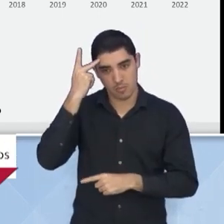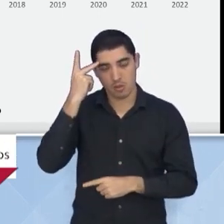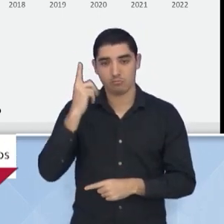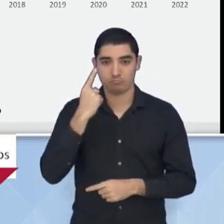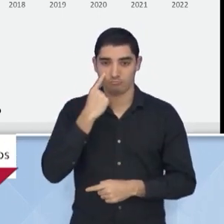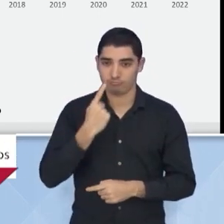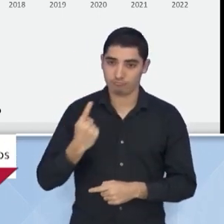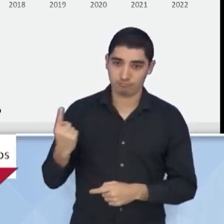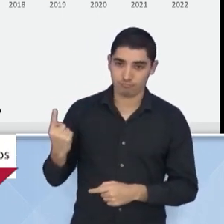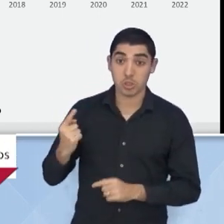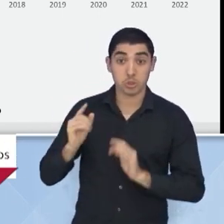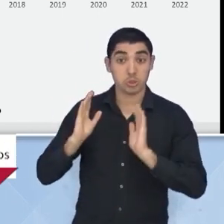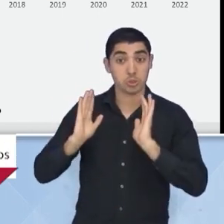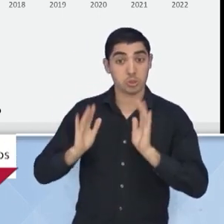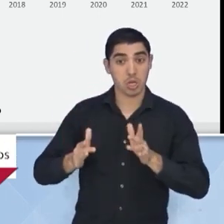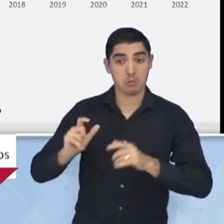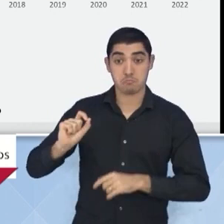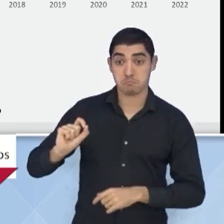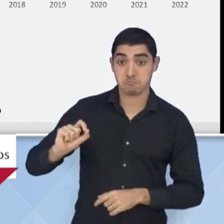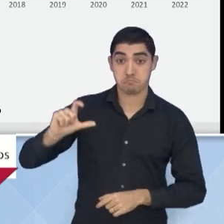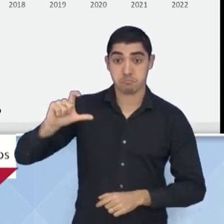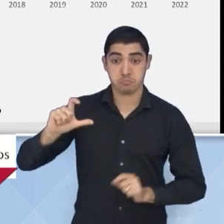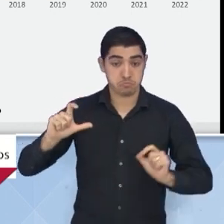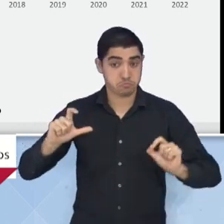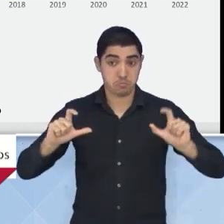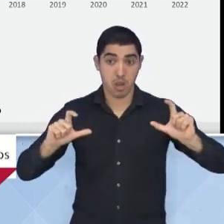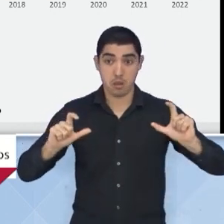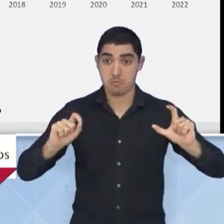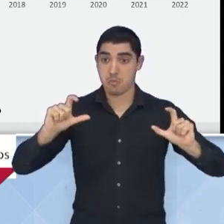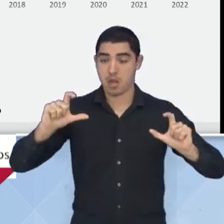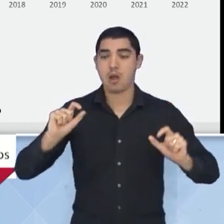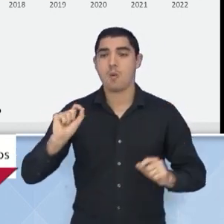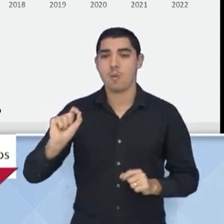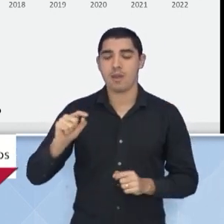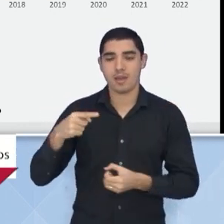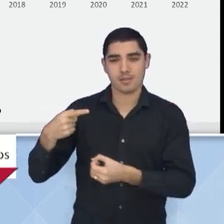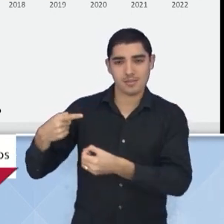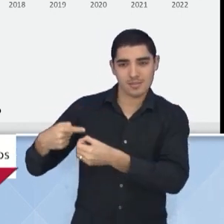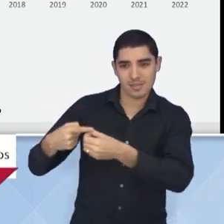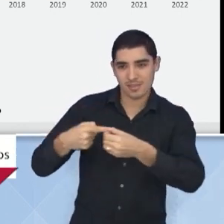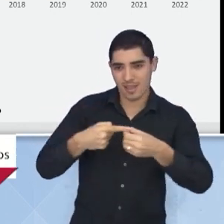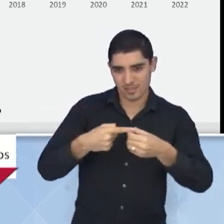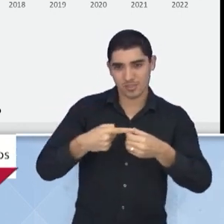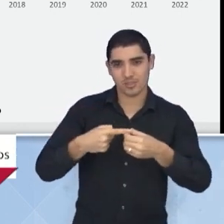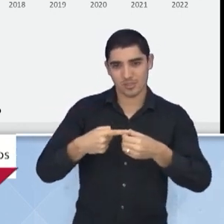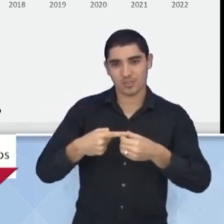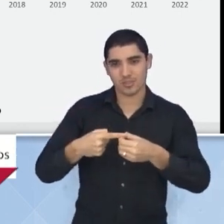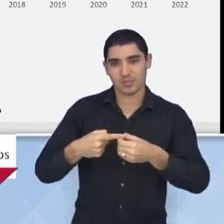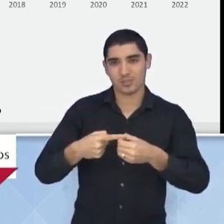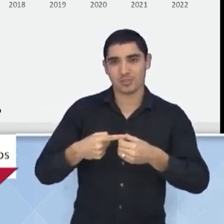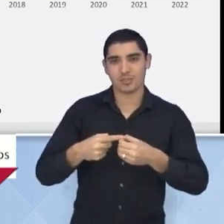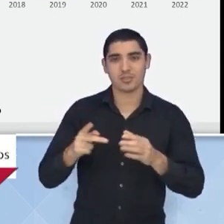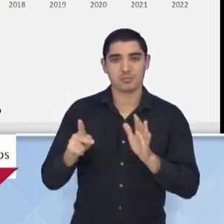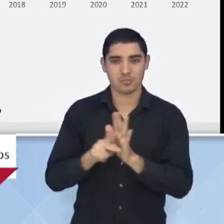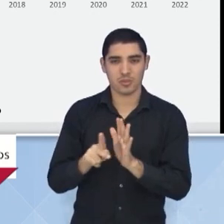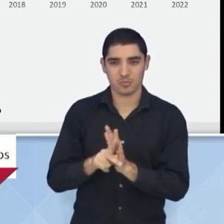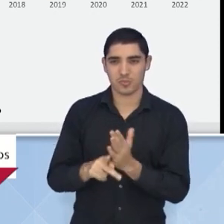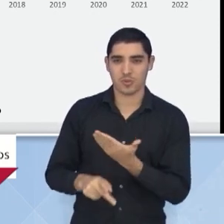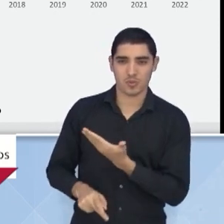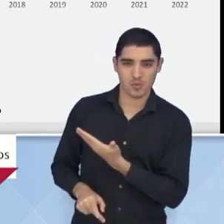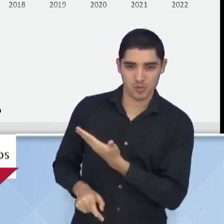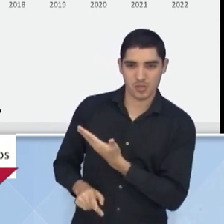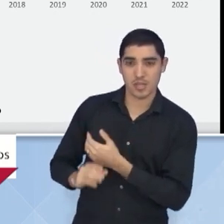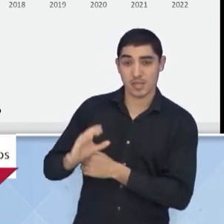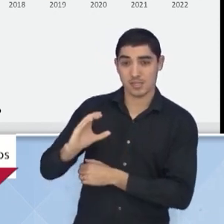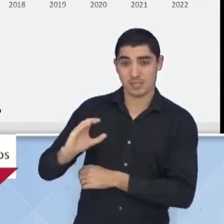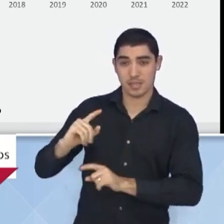aqui um aumento significativo de municípios na faixa nas duas faixas menores né a faixa C